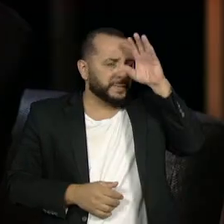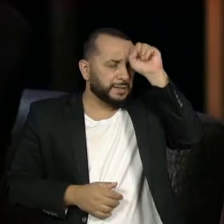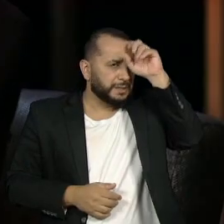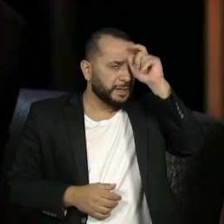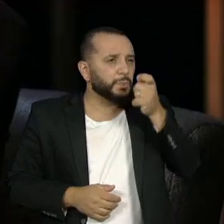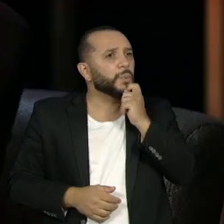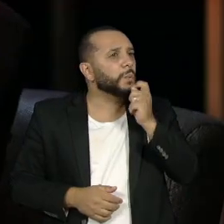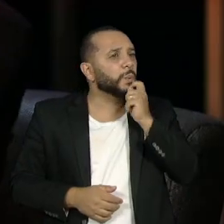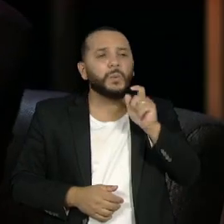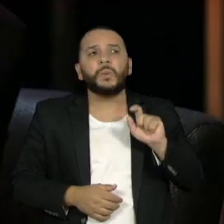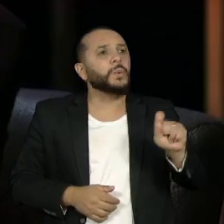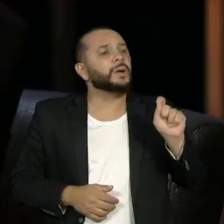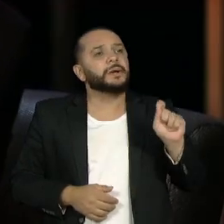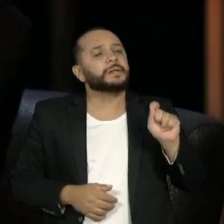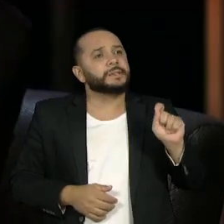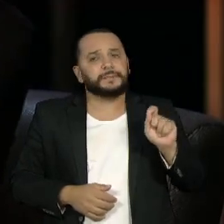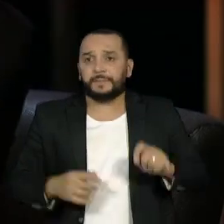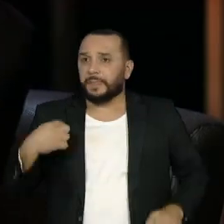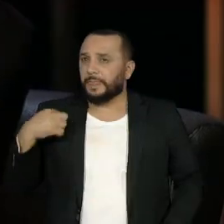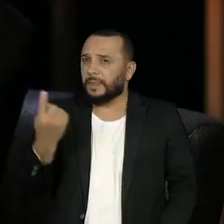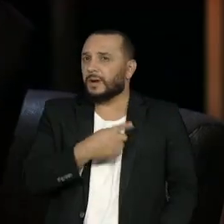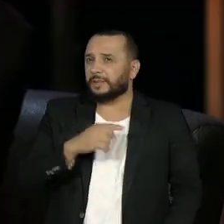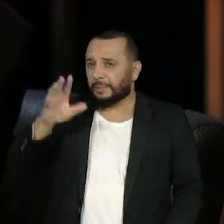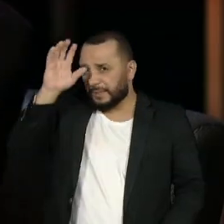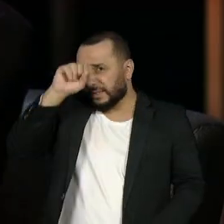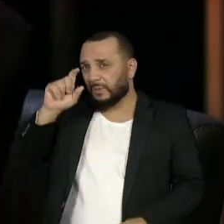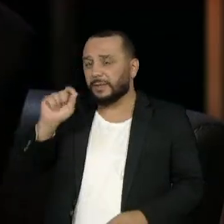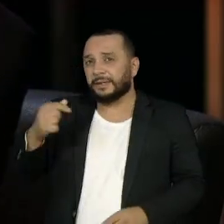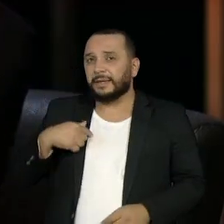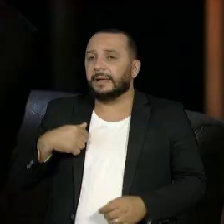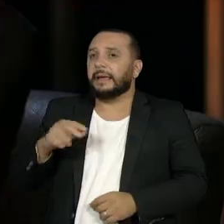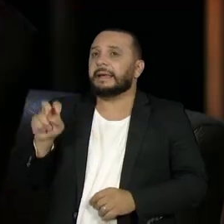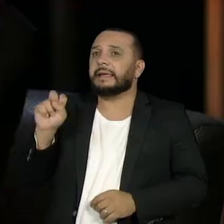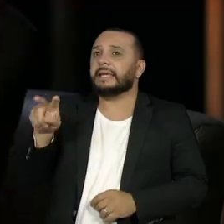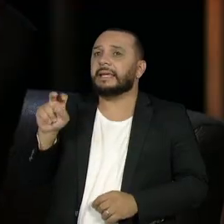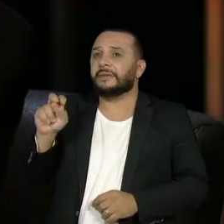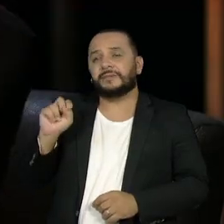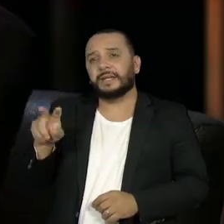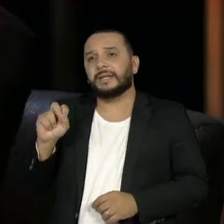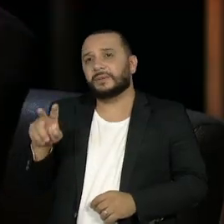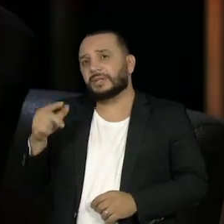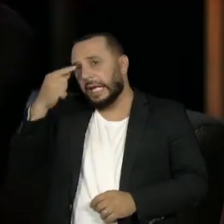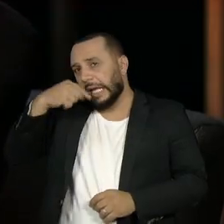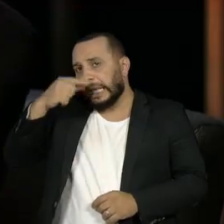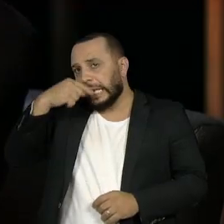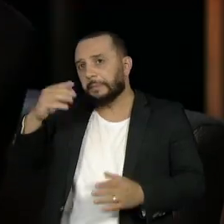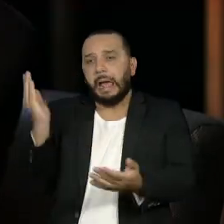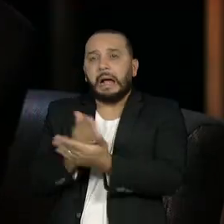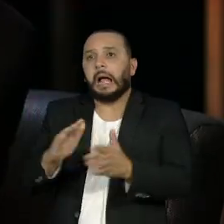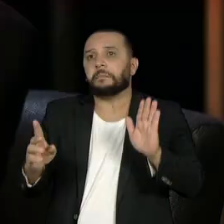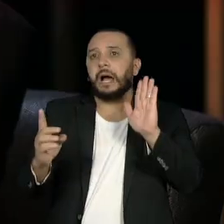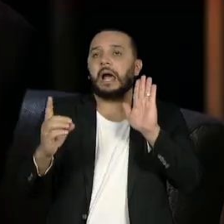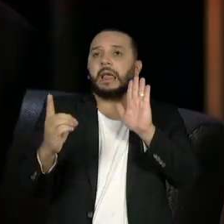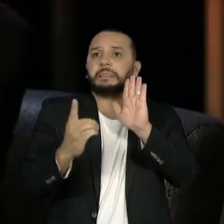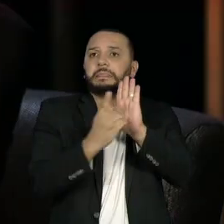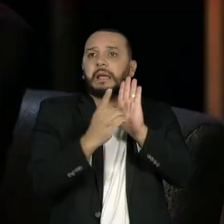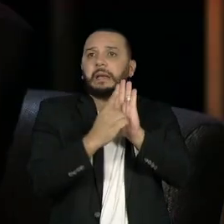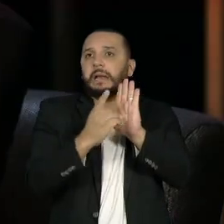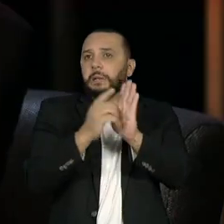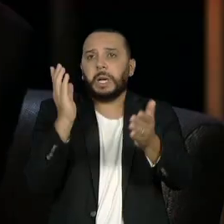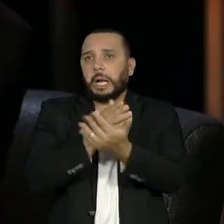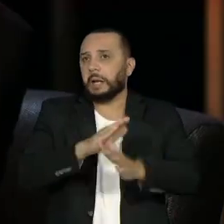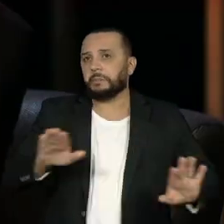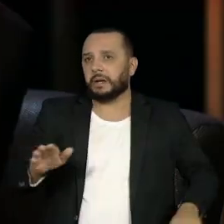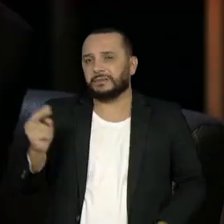a gente não aprendeu que gripe não acaba por decreto a gente não aprendeu que gripe